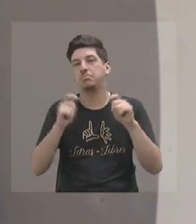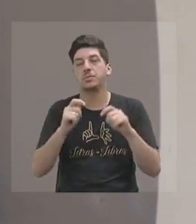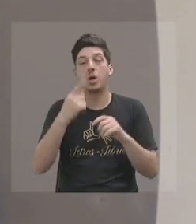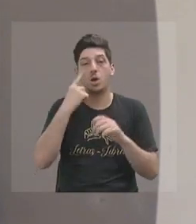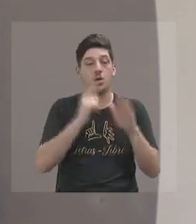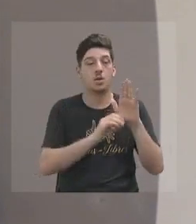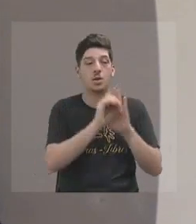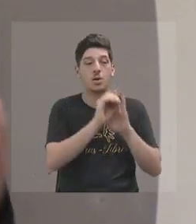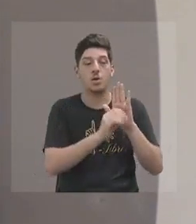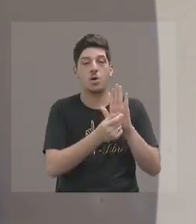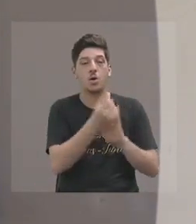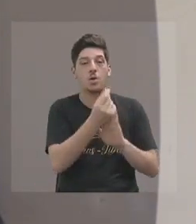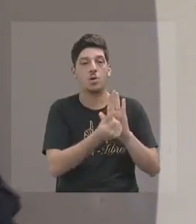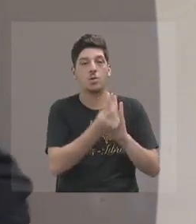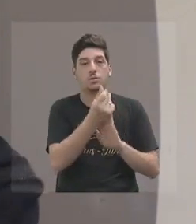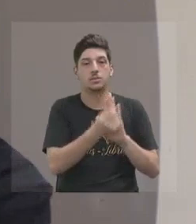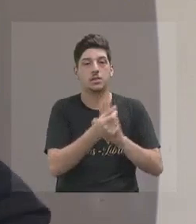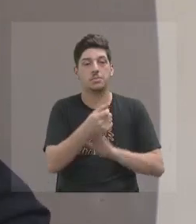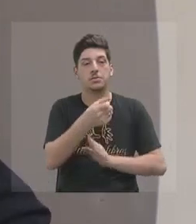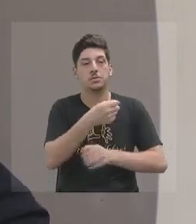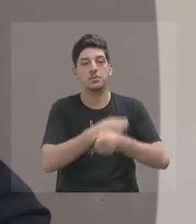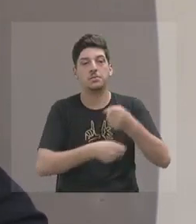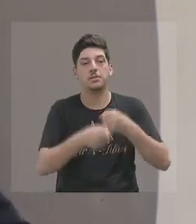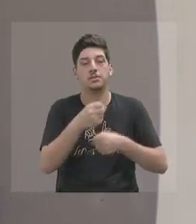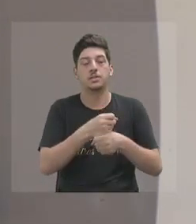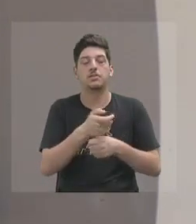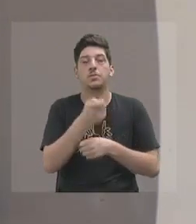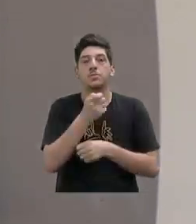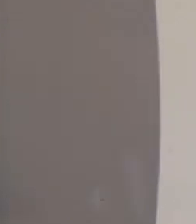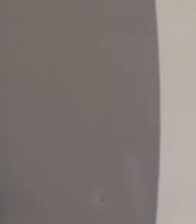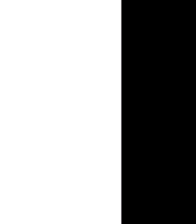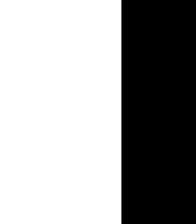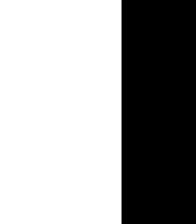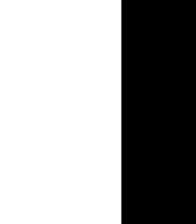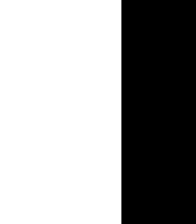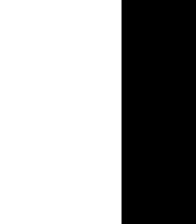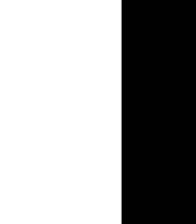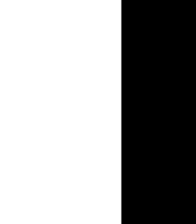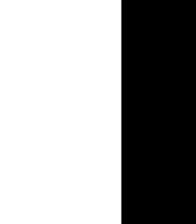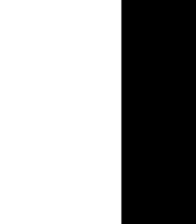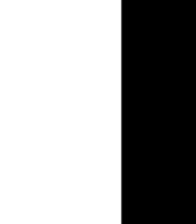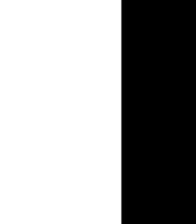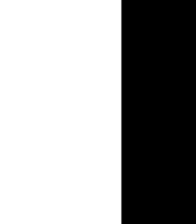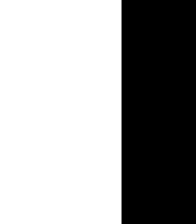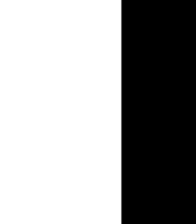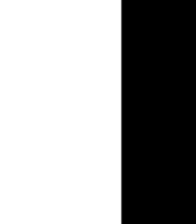último ano de quase 50 milhões de